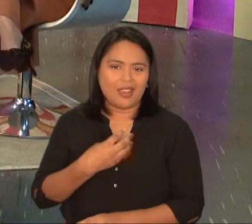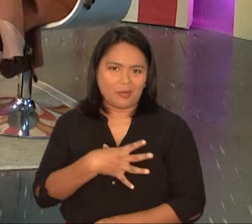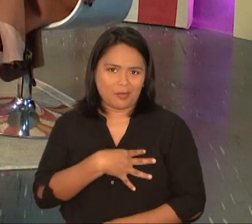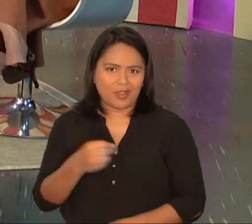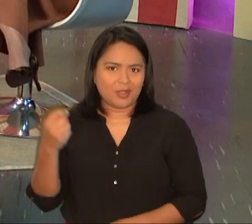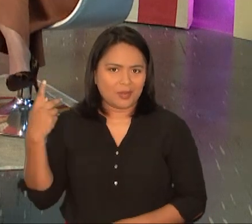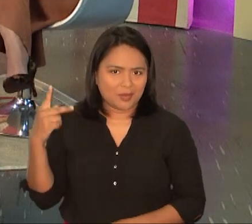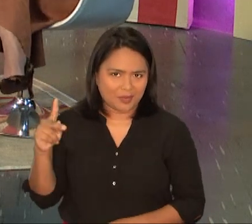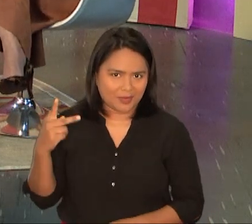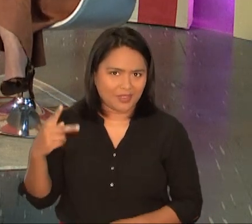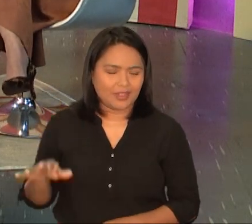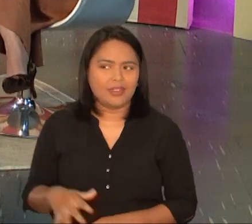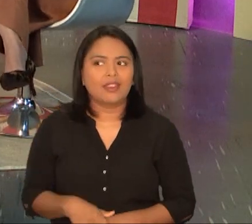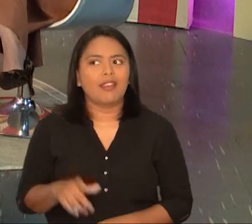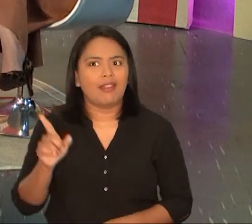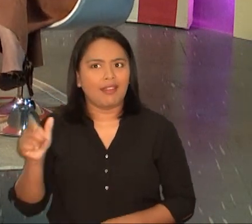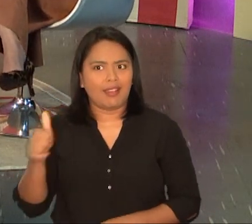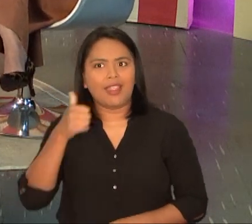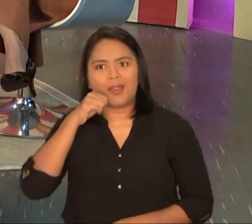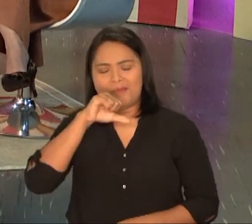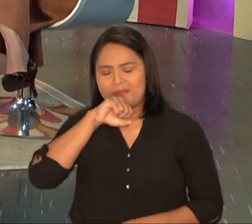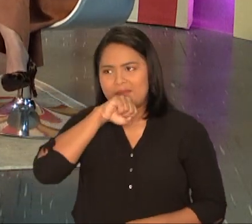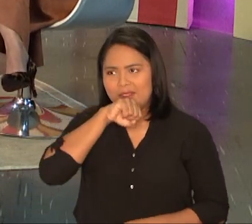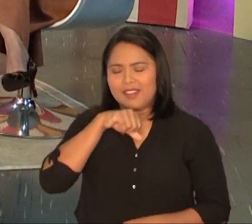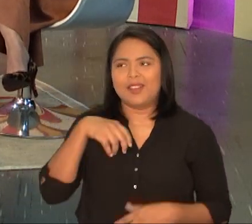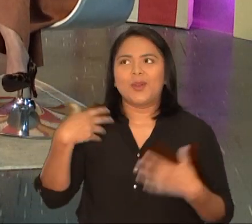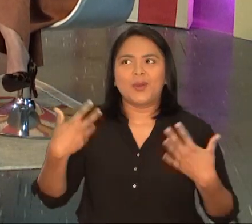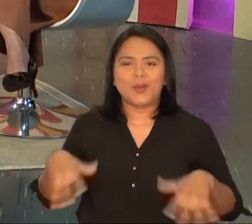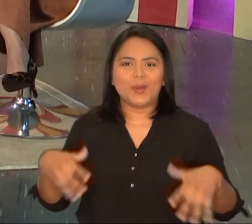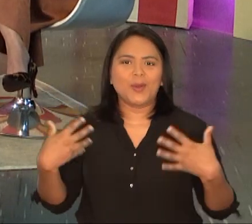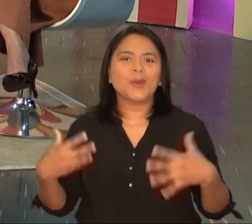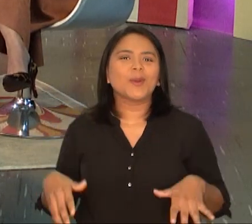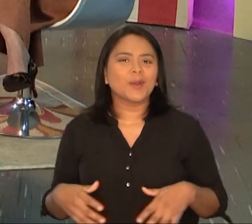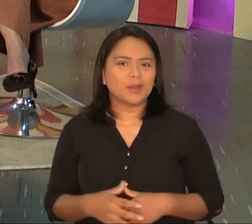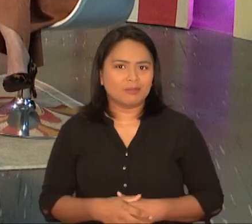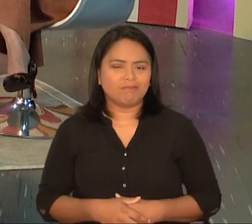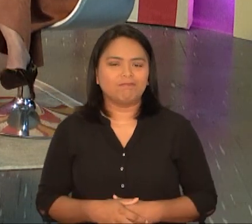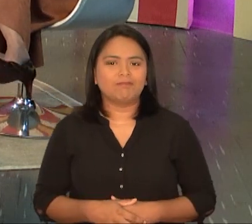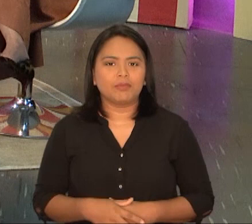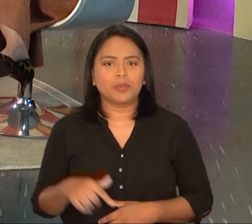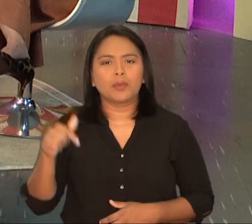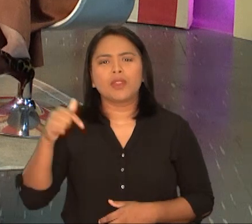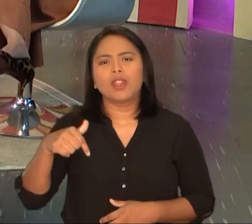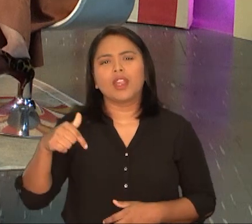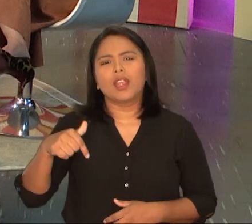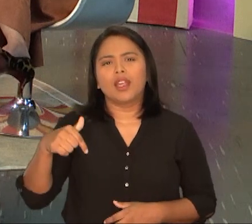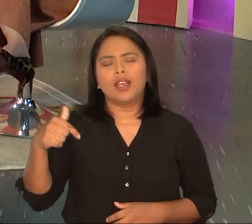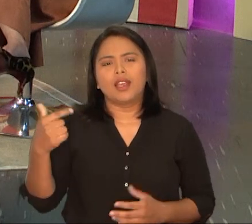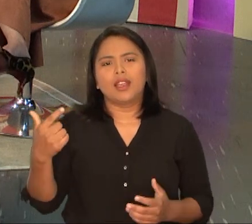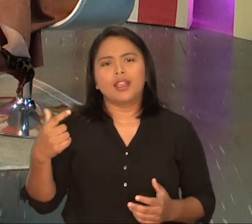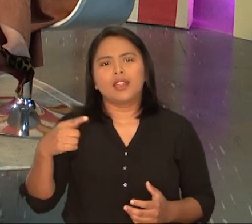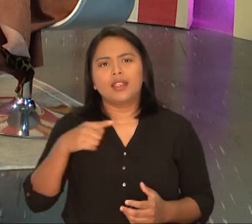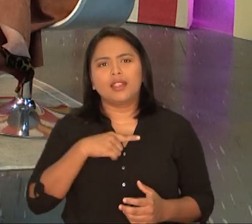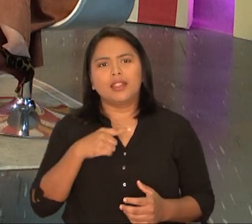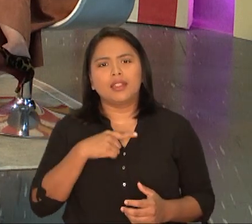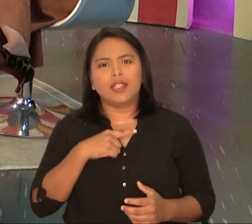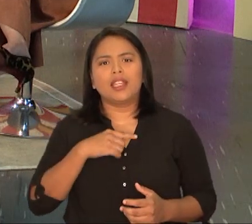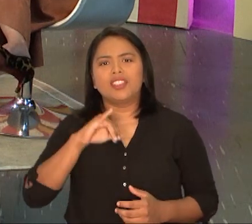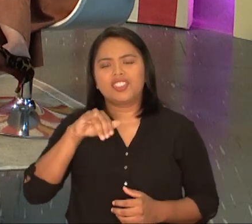né, que a Carla é uma das mães incansáveis, né? Obrigada, Carla. E a gente também aqui está com a